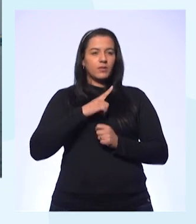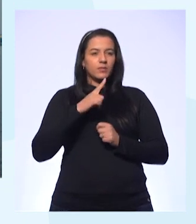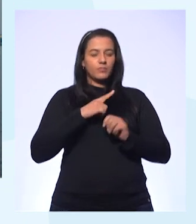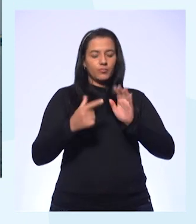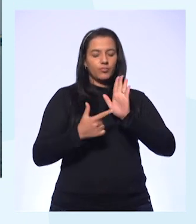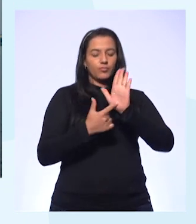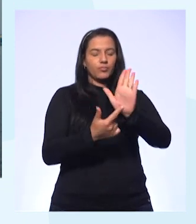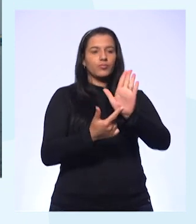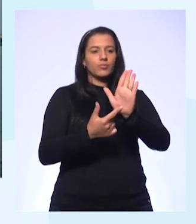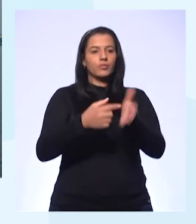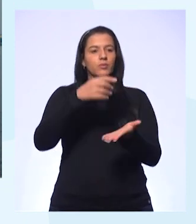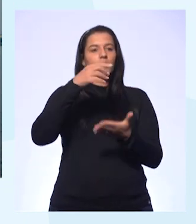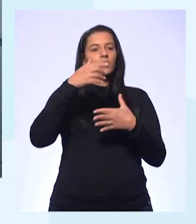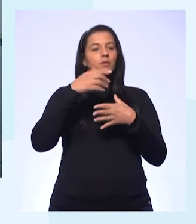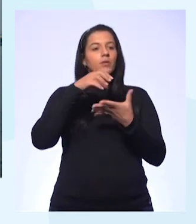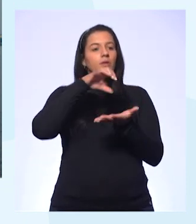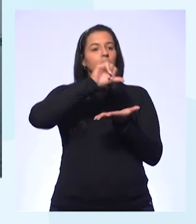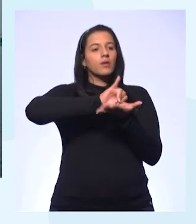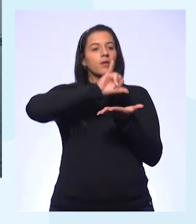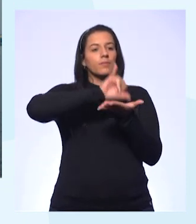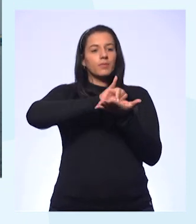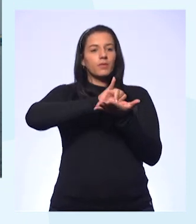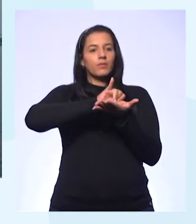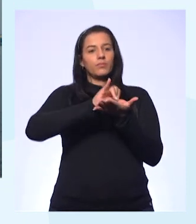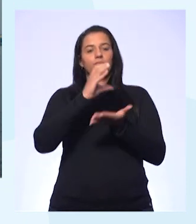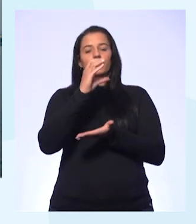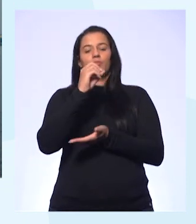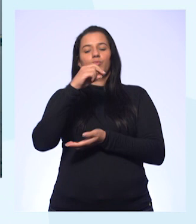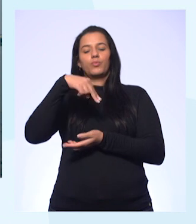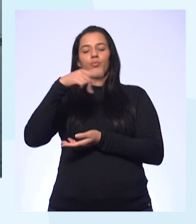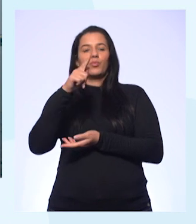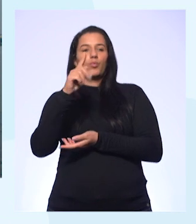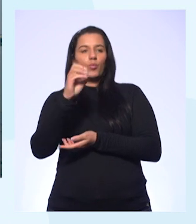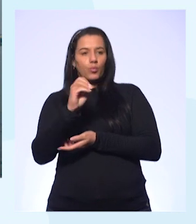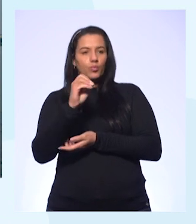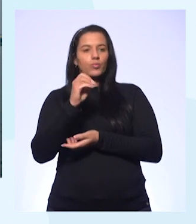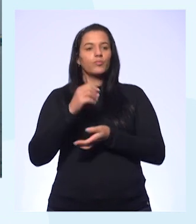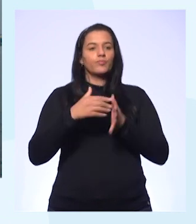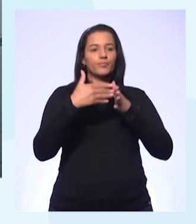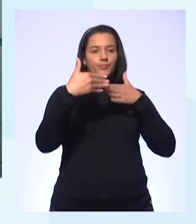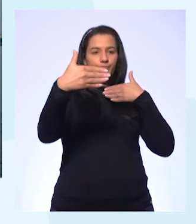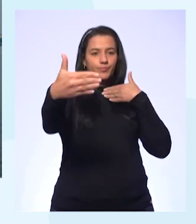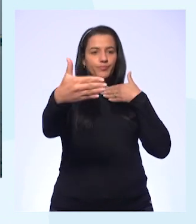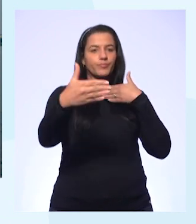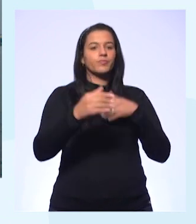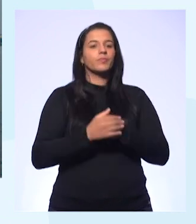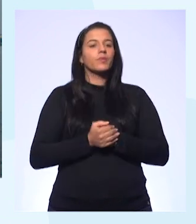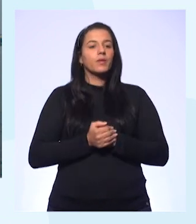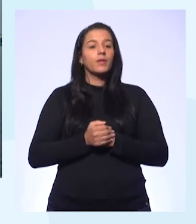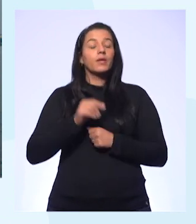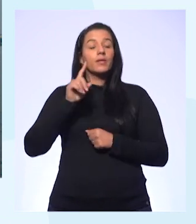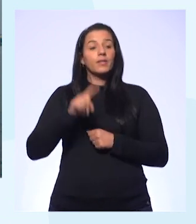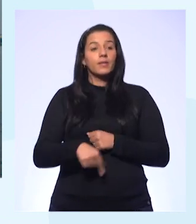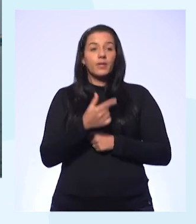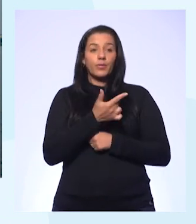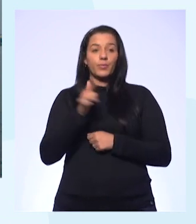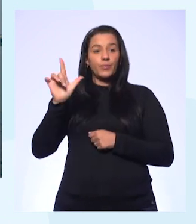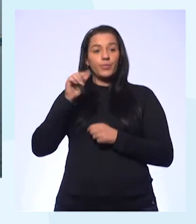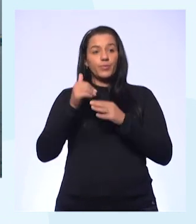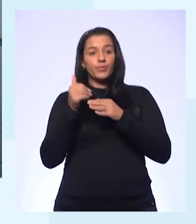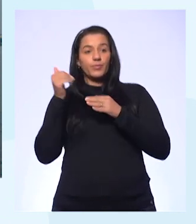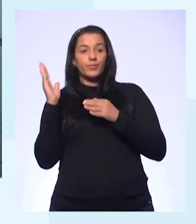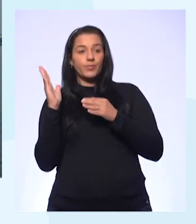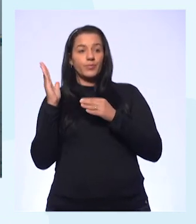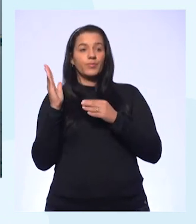na capital da República do Congo, né, que é Brazzaville, e do outro lado está a capital da República Democrática